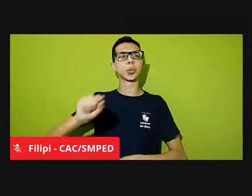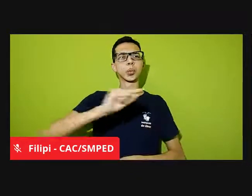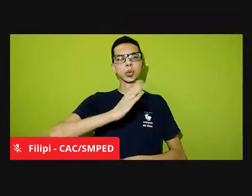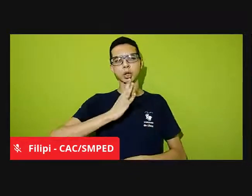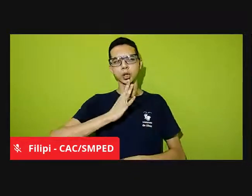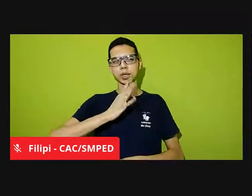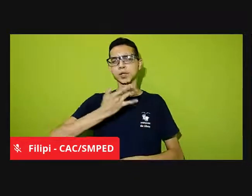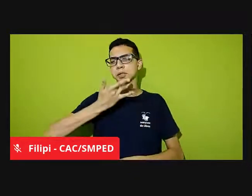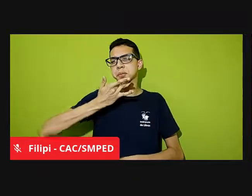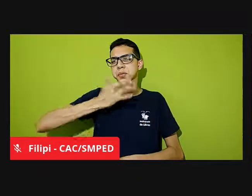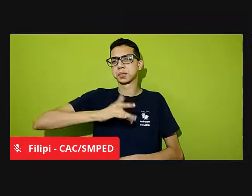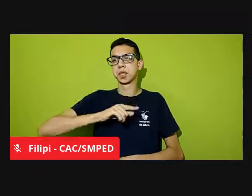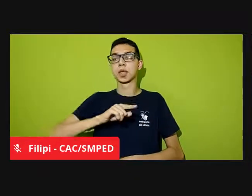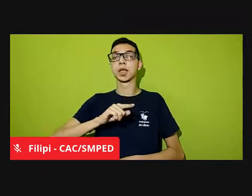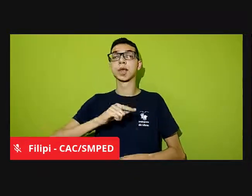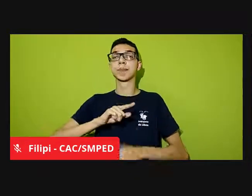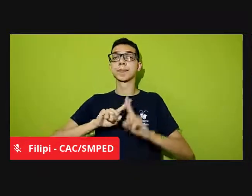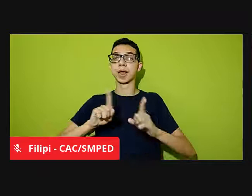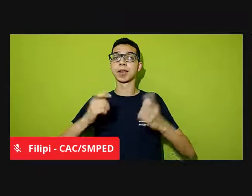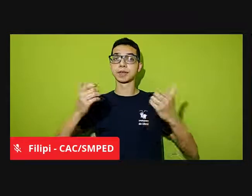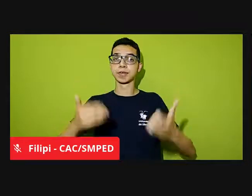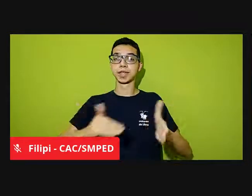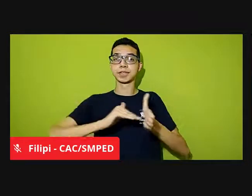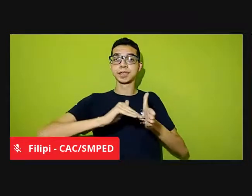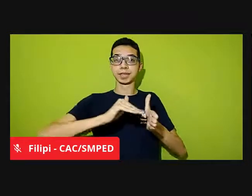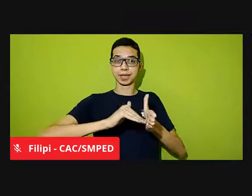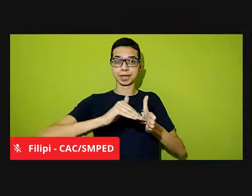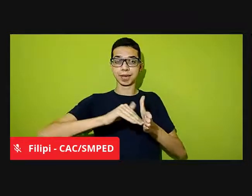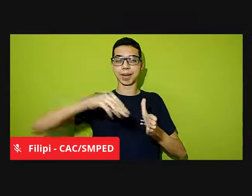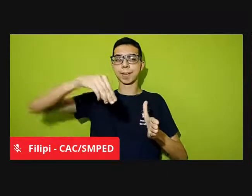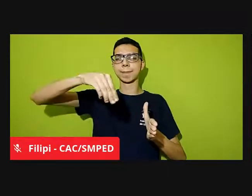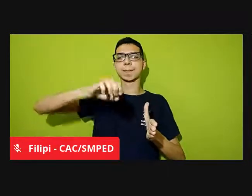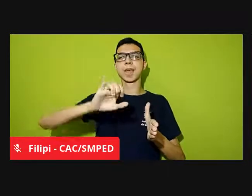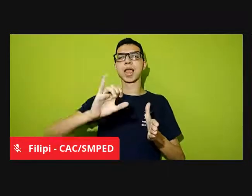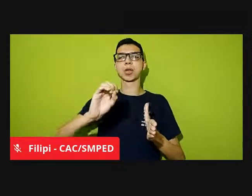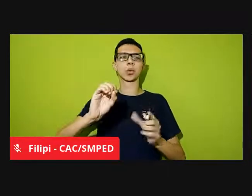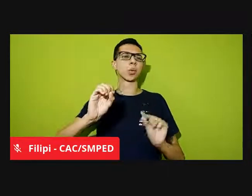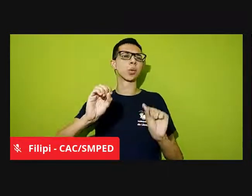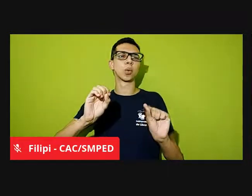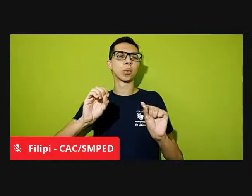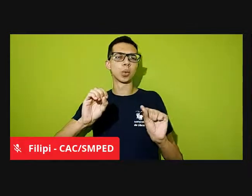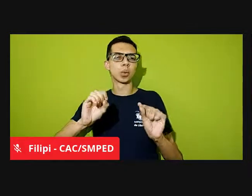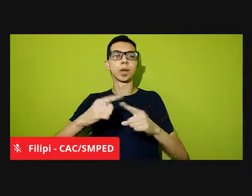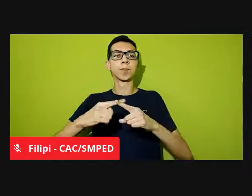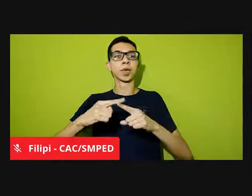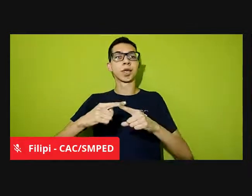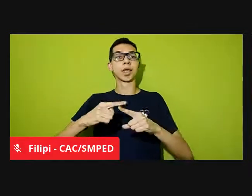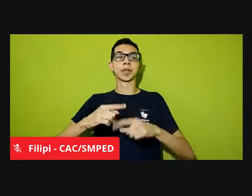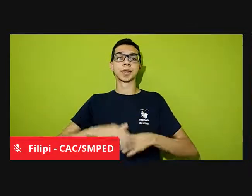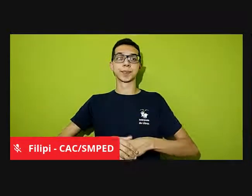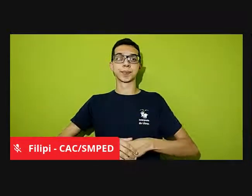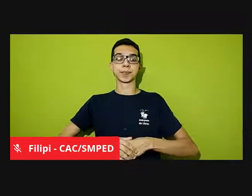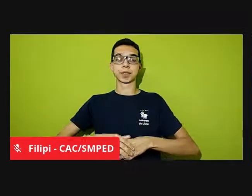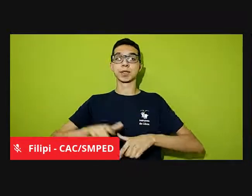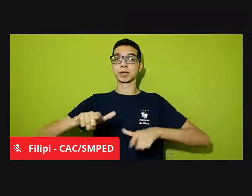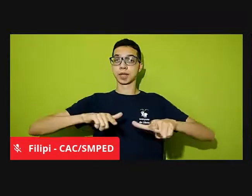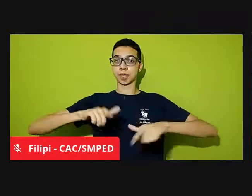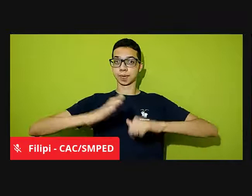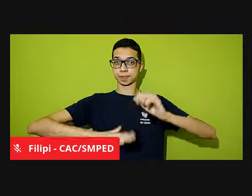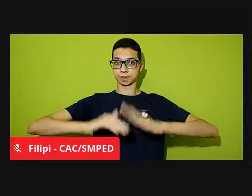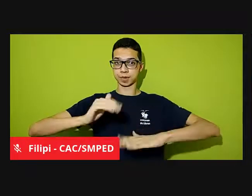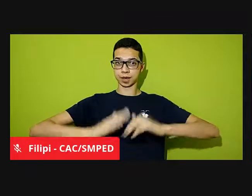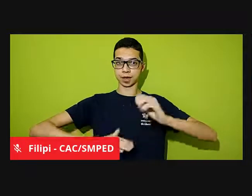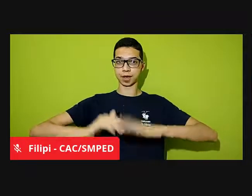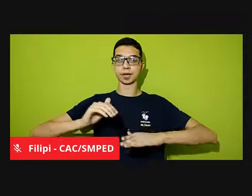chamamos de uma secretaria meio e que tem por finalidade trabalhar, né, atuar de forma transversal junto